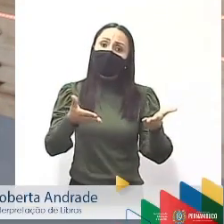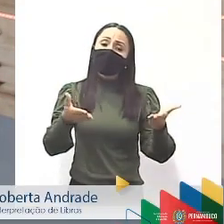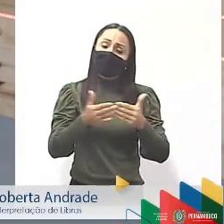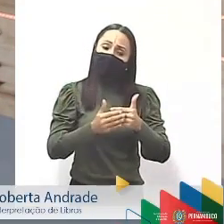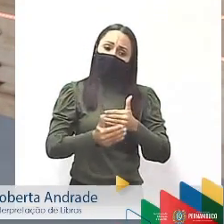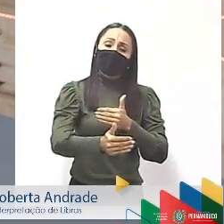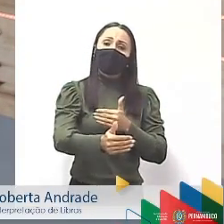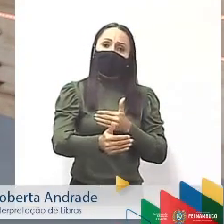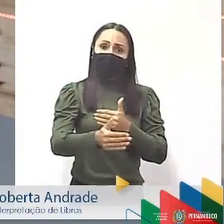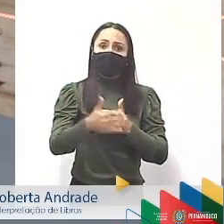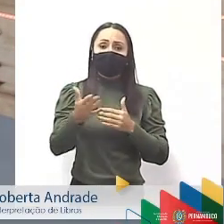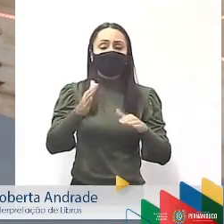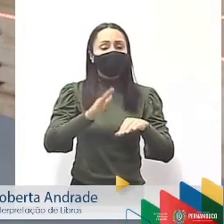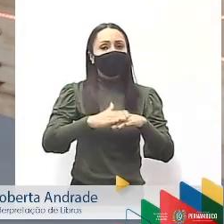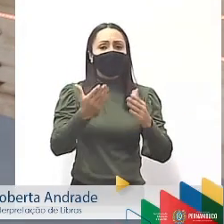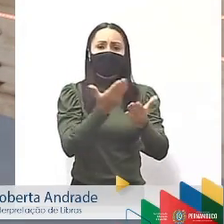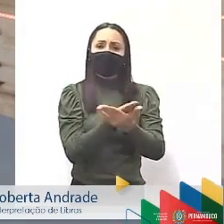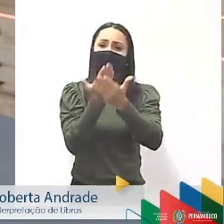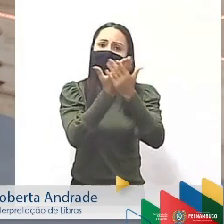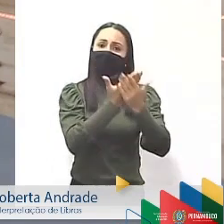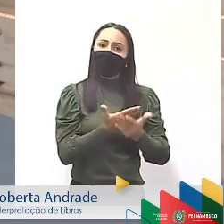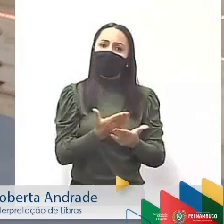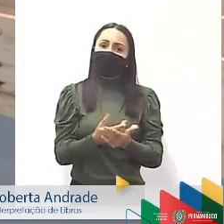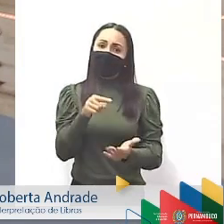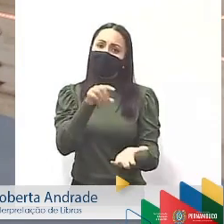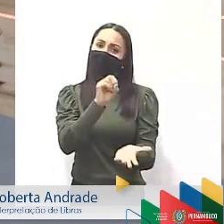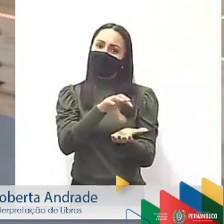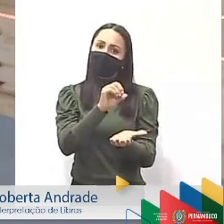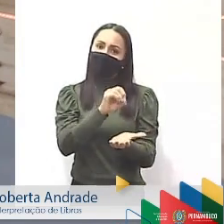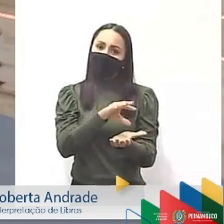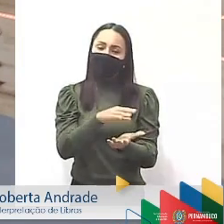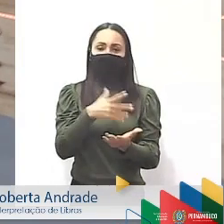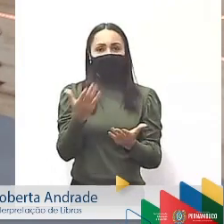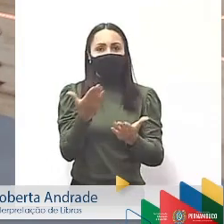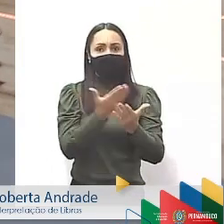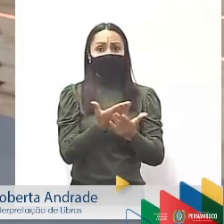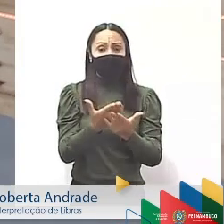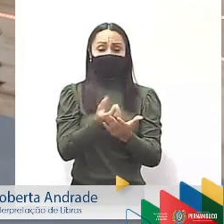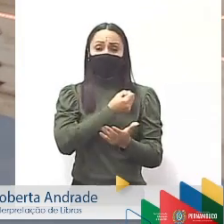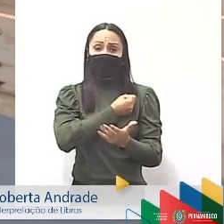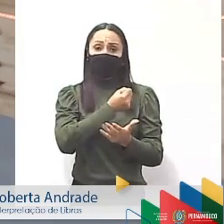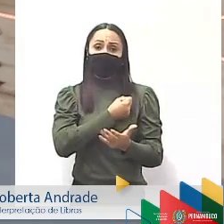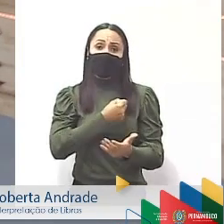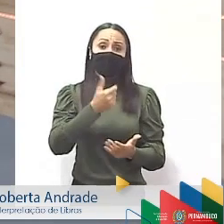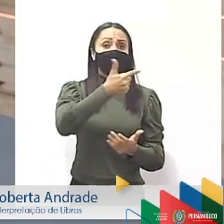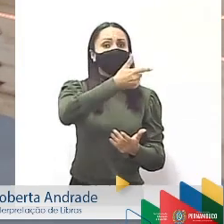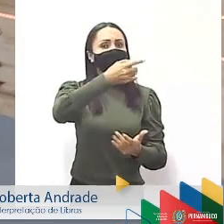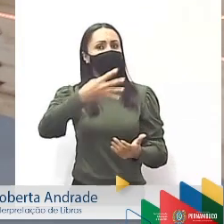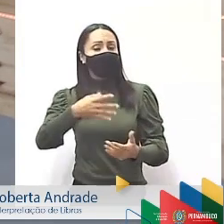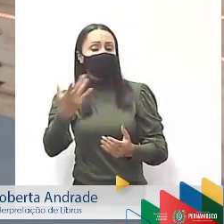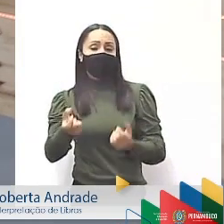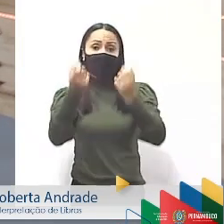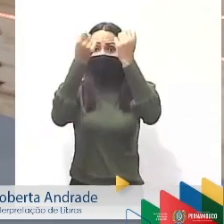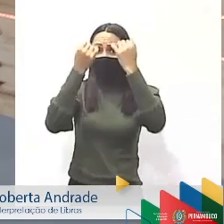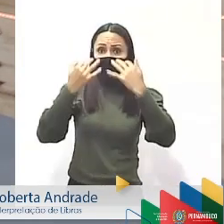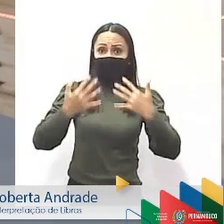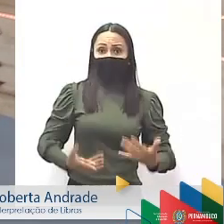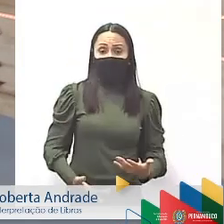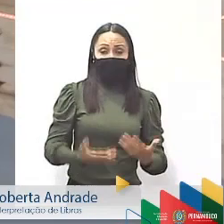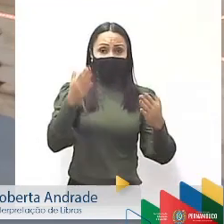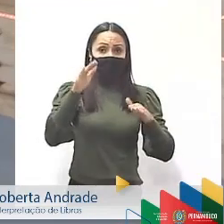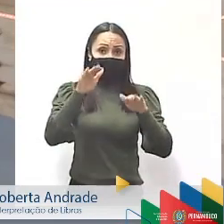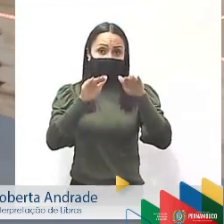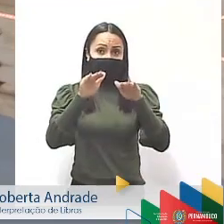iremos começar mais uma aula do Educa PE. É a aula de número 24. Eu vou falar sobre